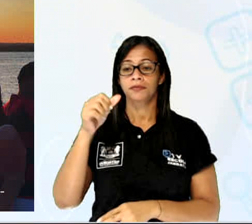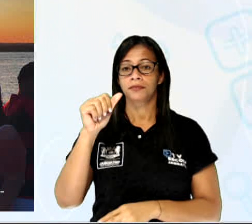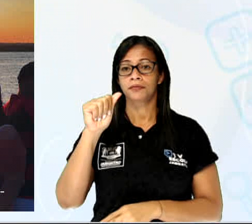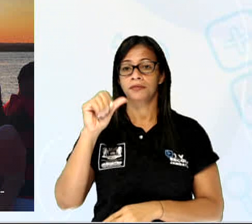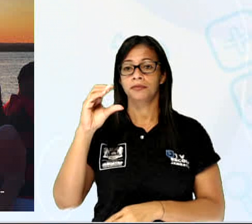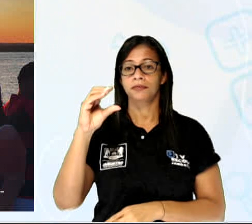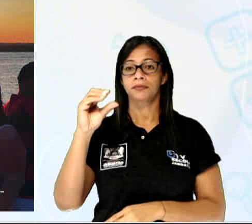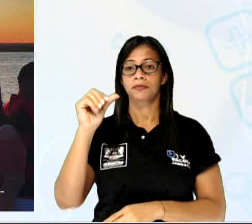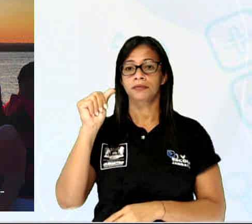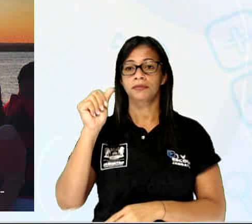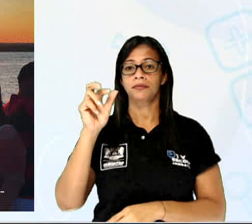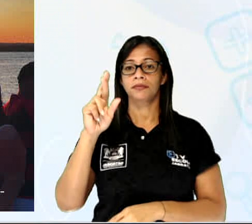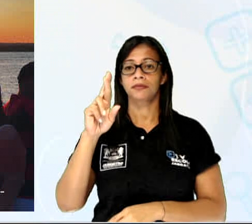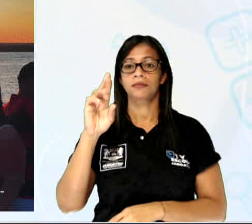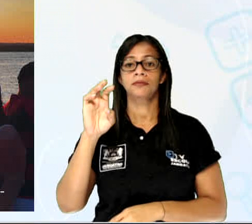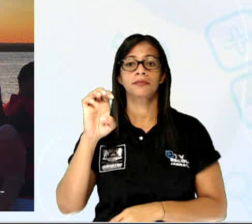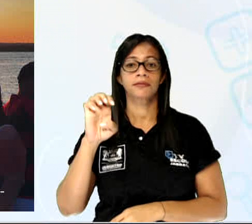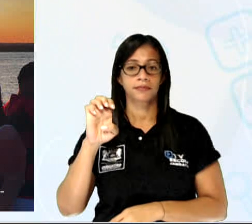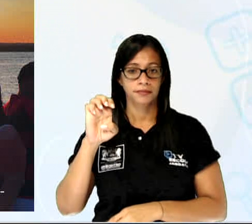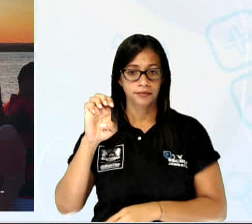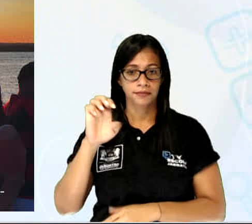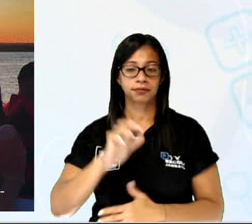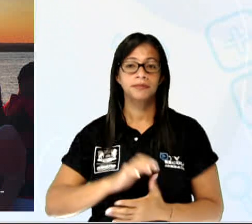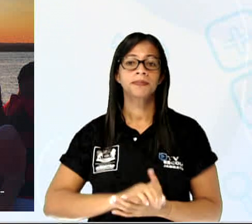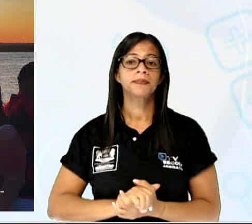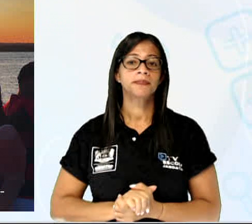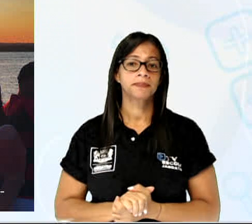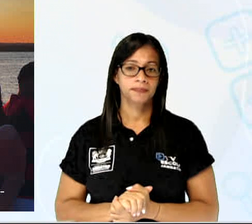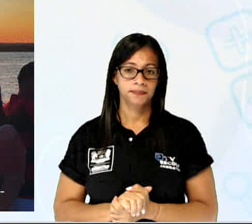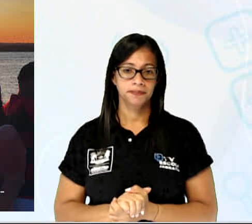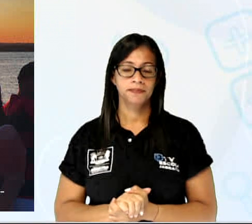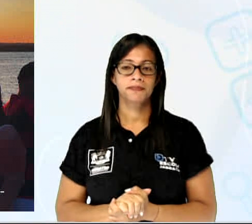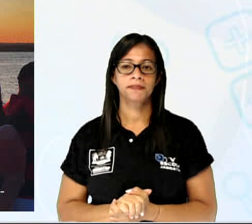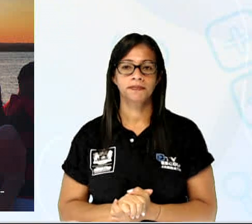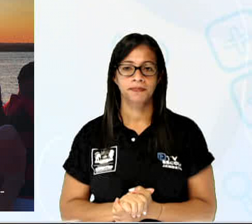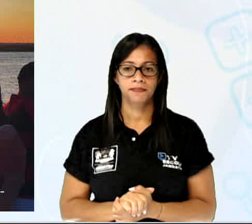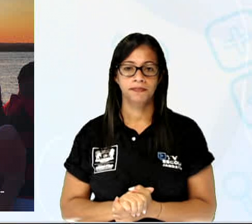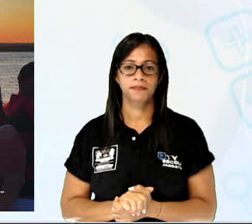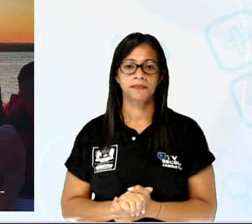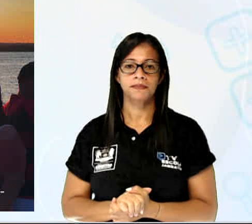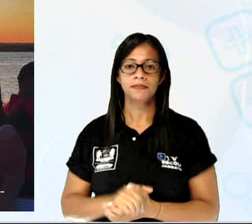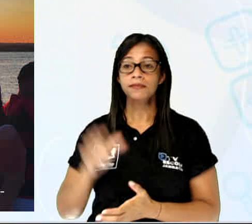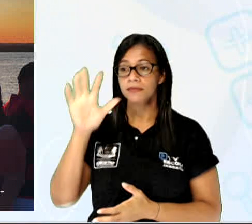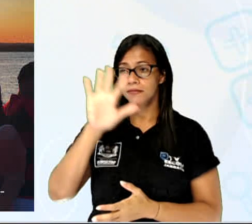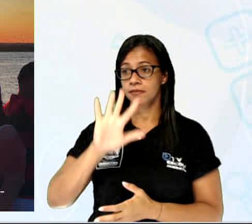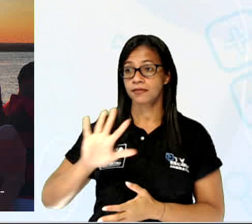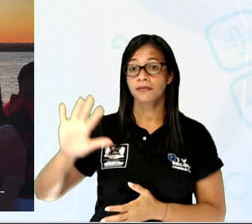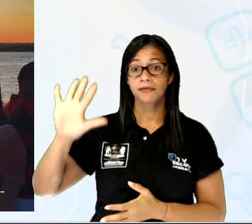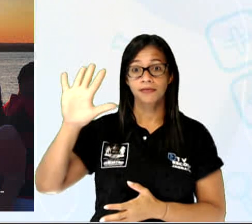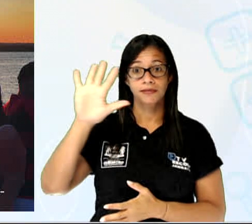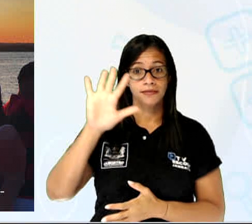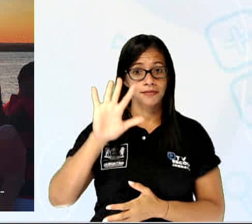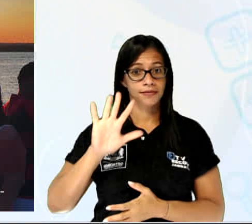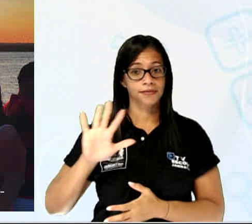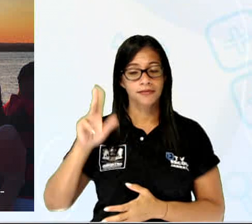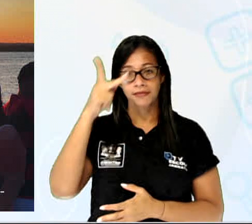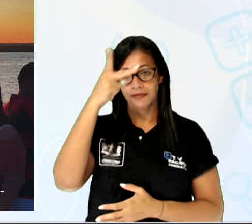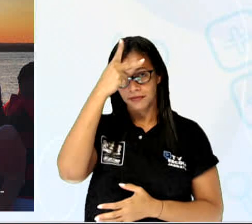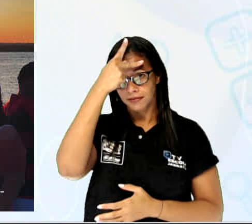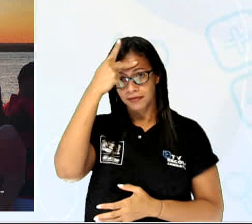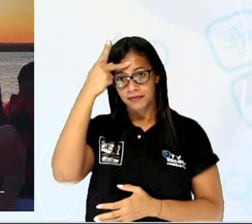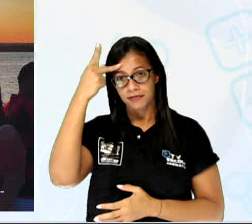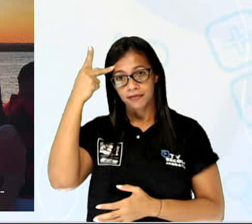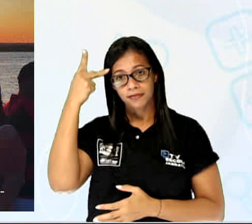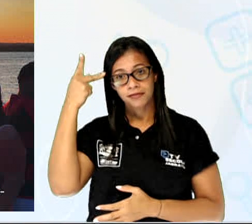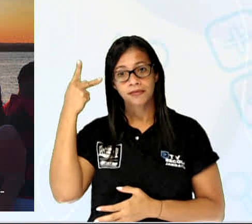Paraíba. E essa imagem, as pessoas estão seguindo os protocolos. Escutei algumas pessoas dizerem